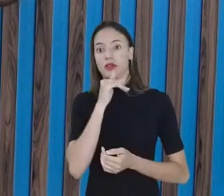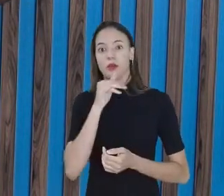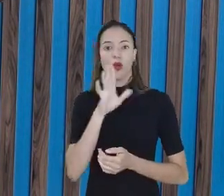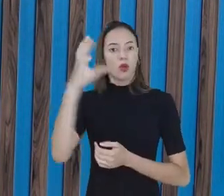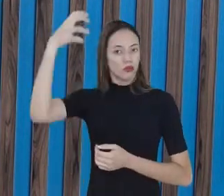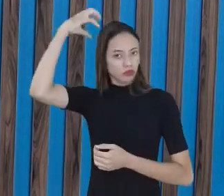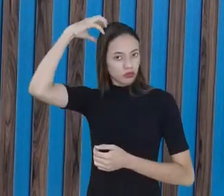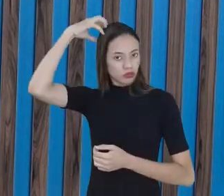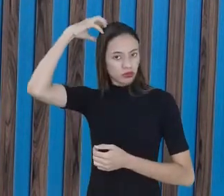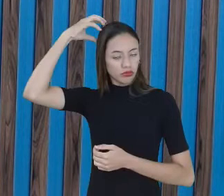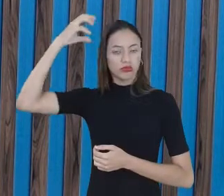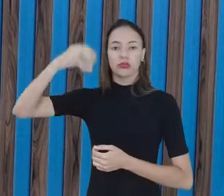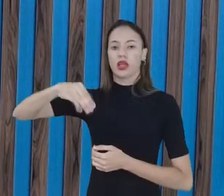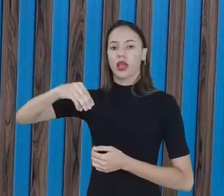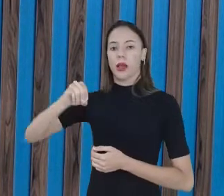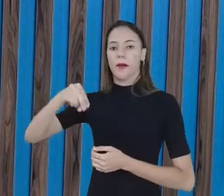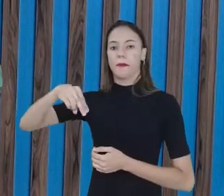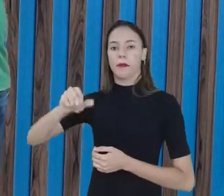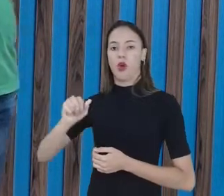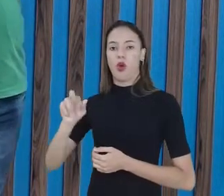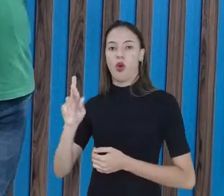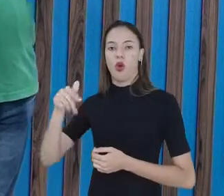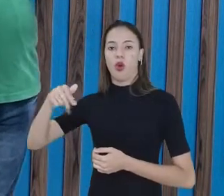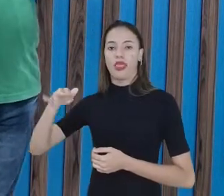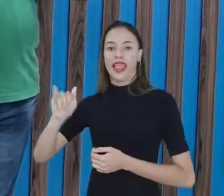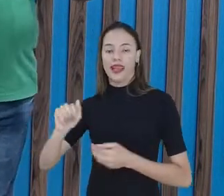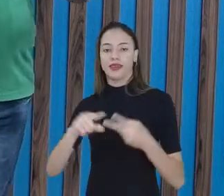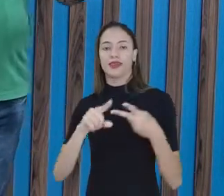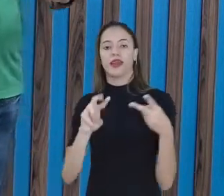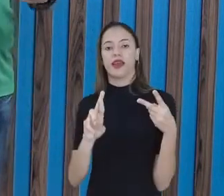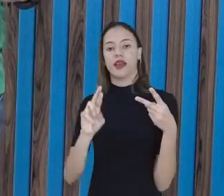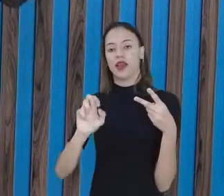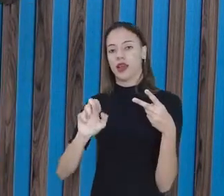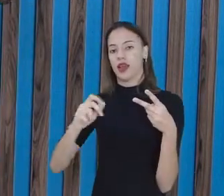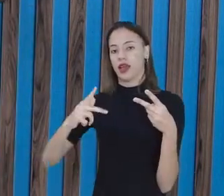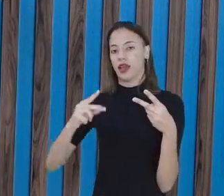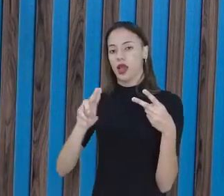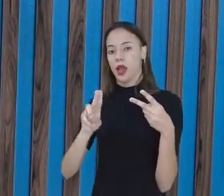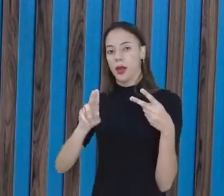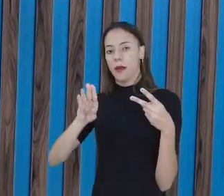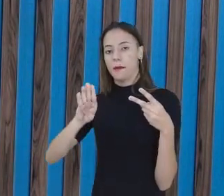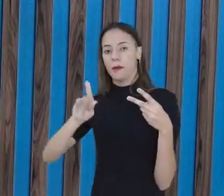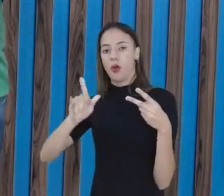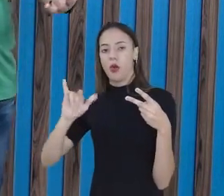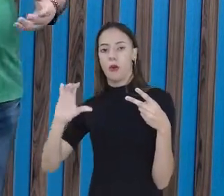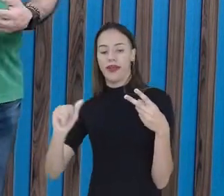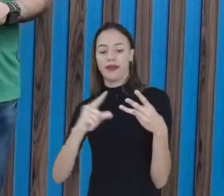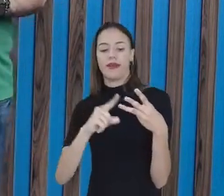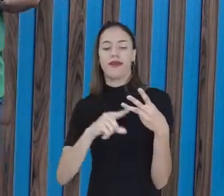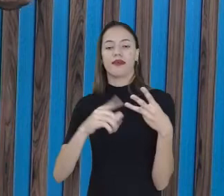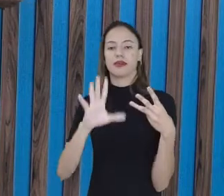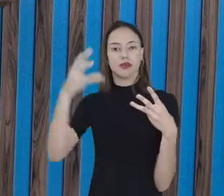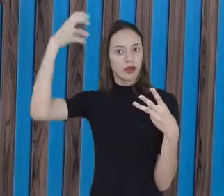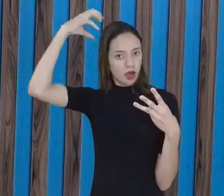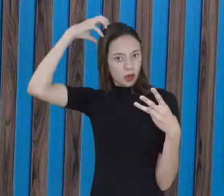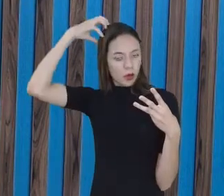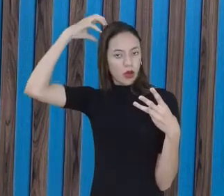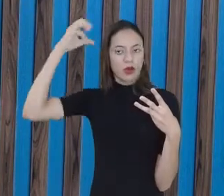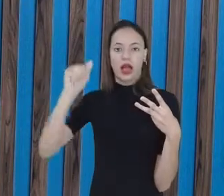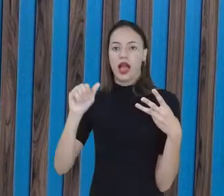o que seria uma república, Uma monarquia, certo, absolutista, uma